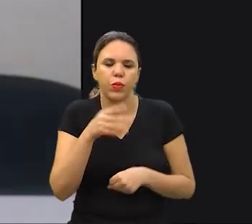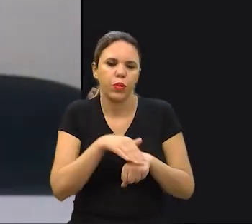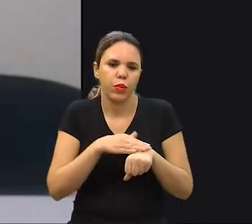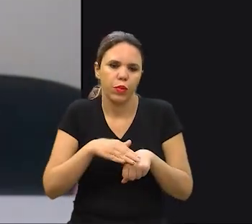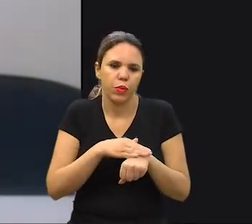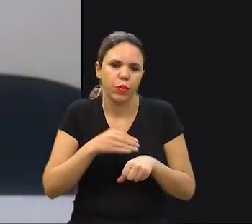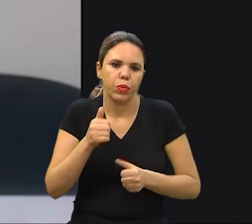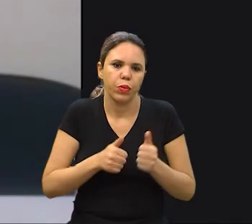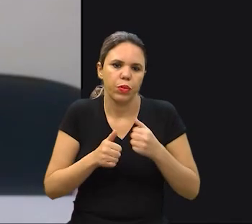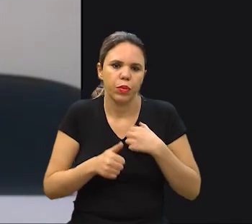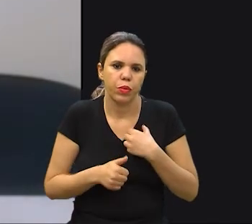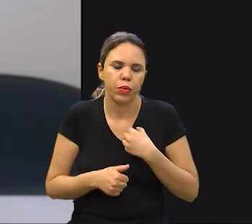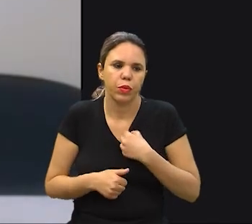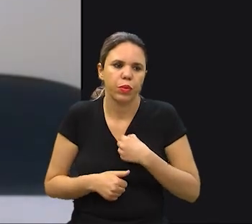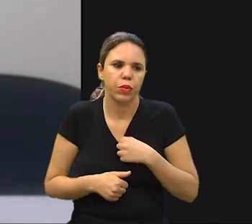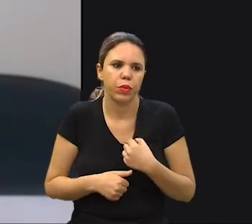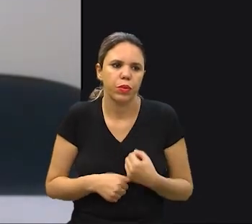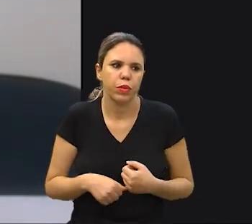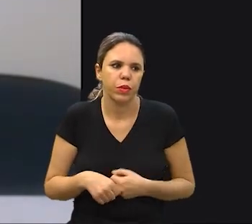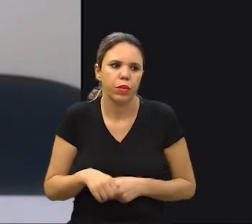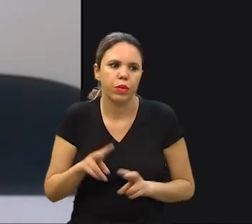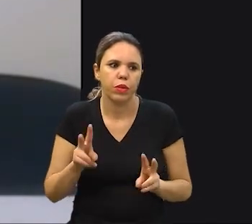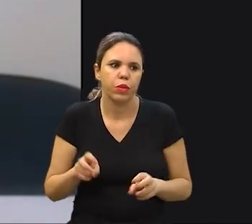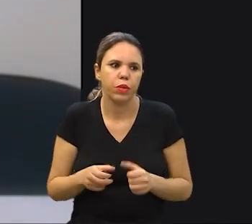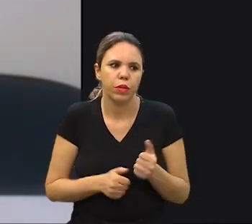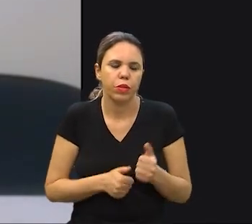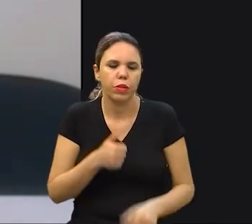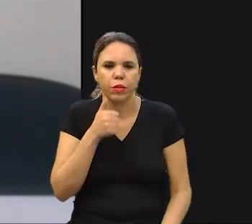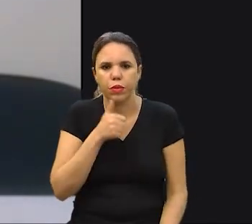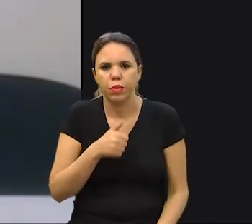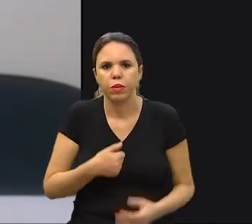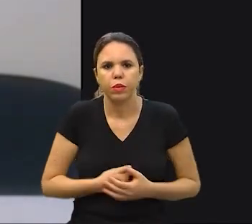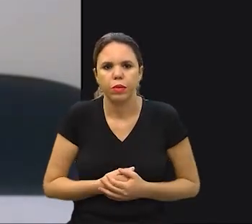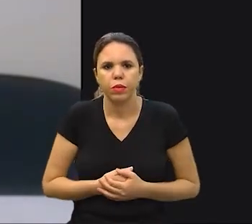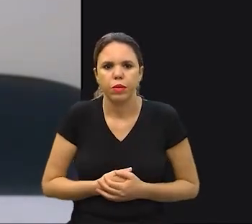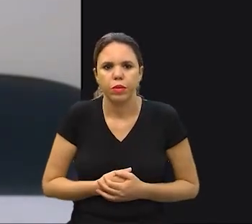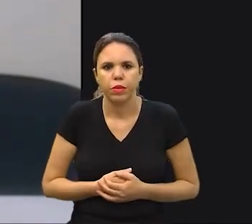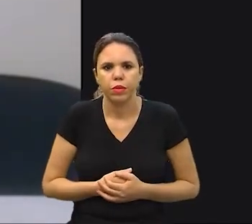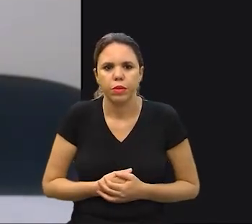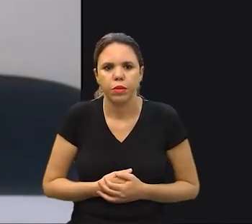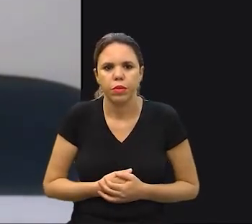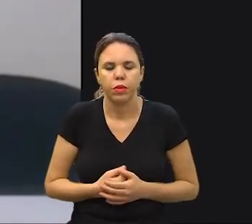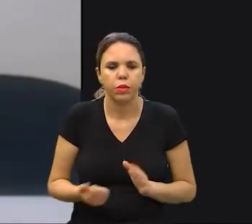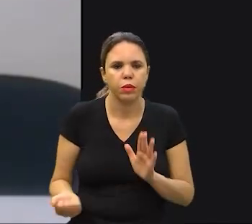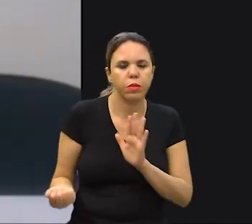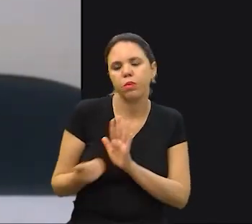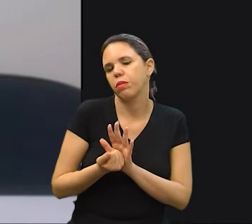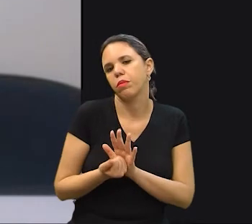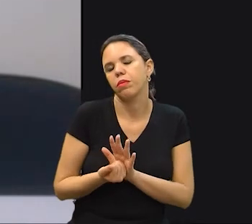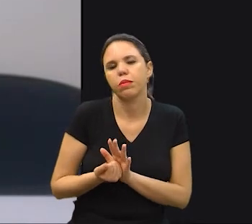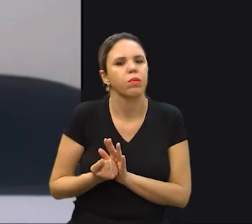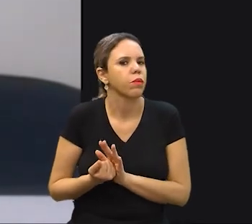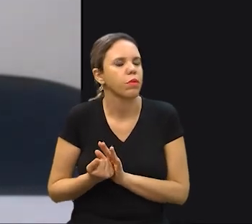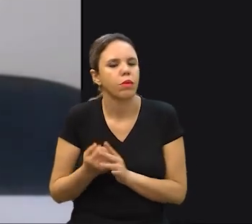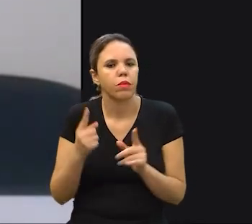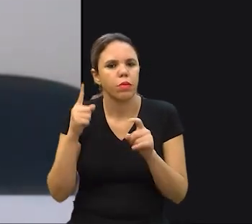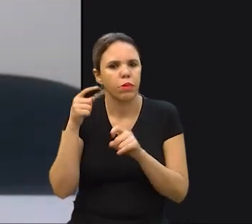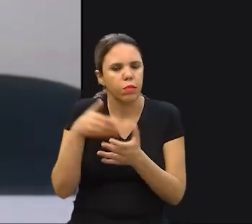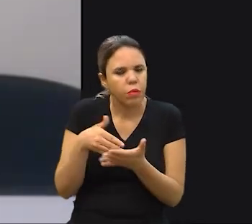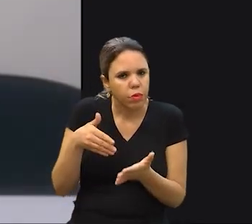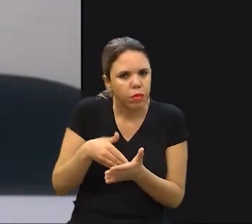falei, numa conversa sobre futebol, por que não conversar sobre futebol feminino? Sobre a marca, sobre